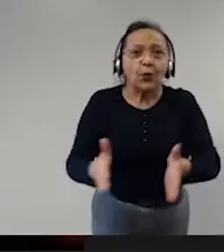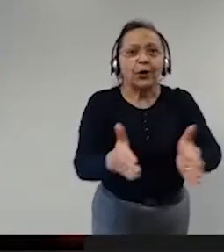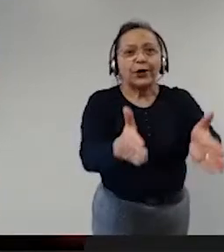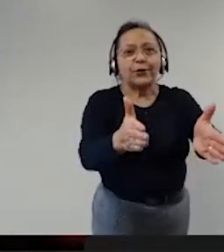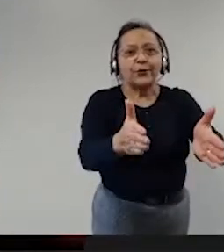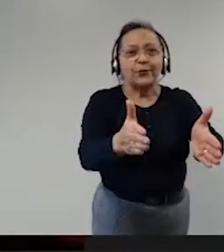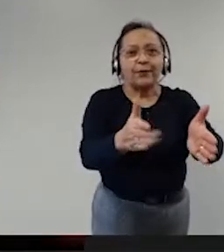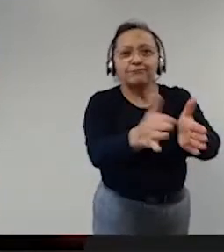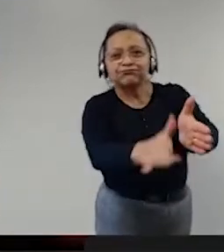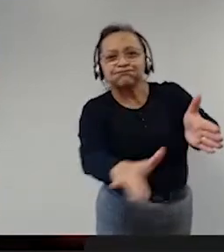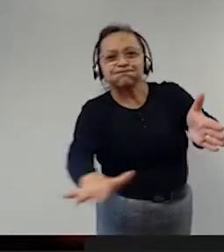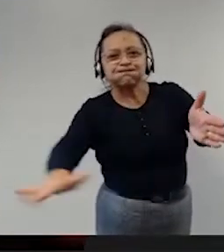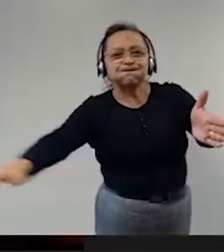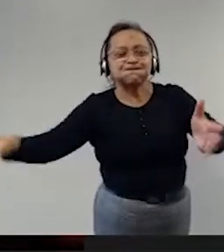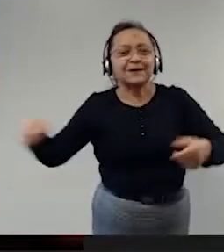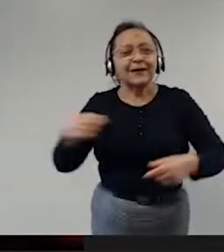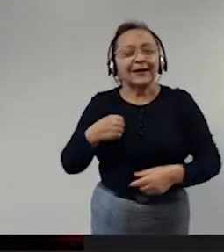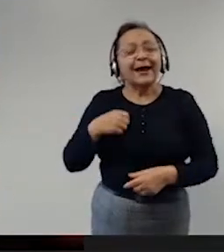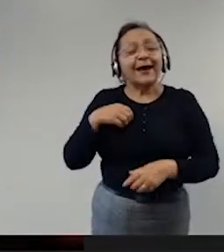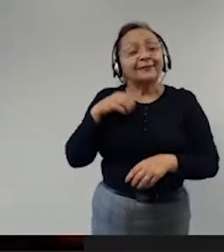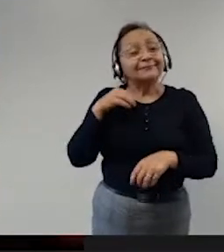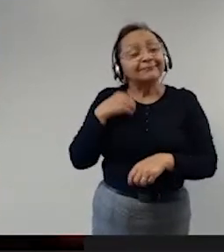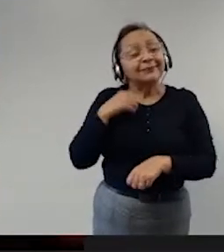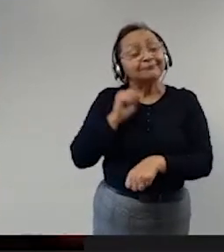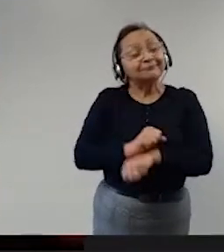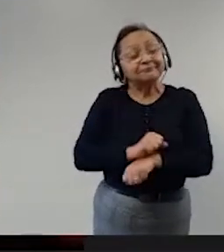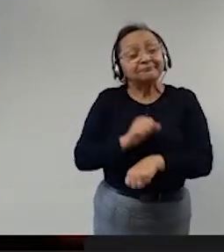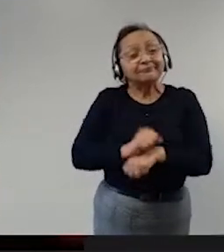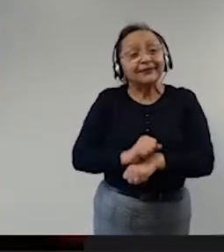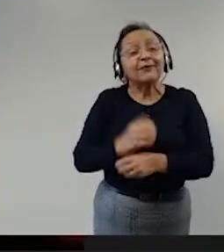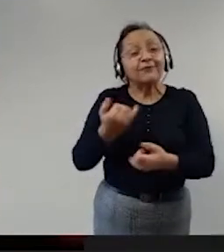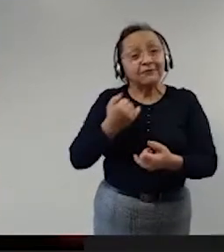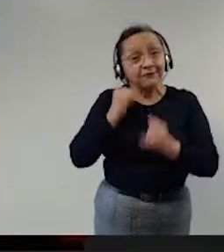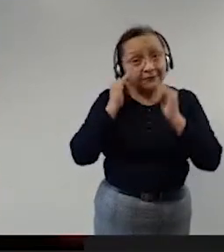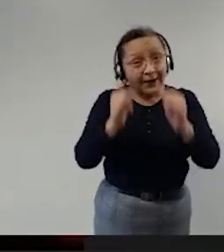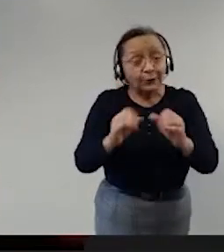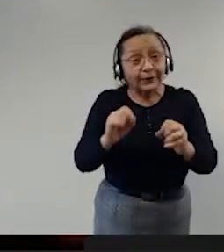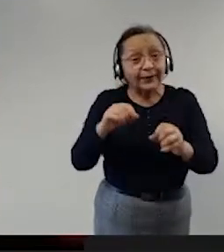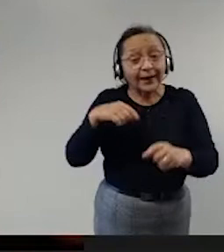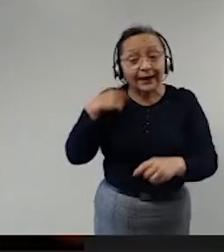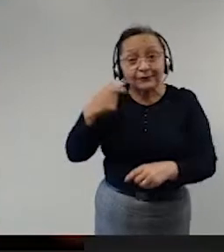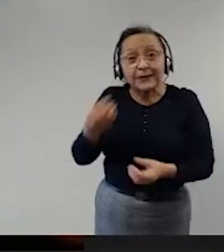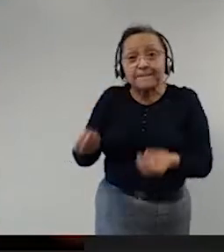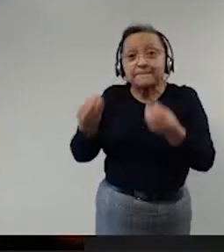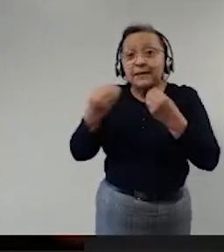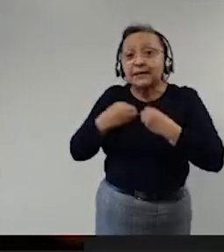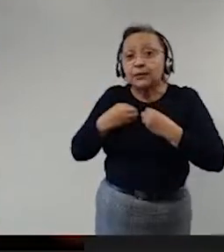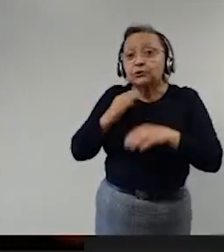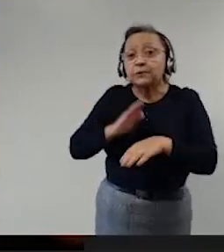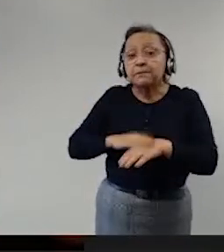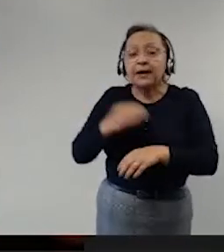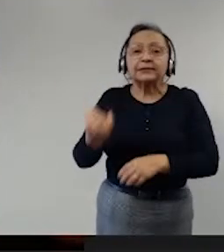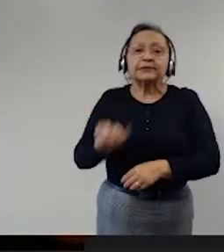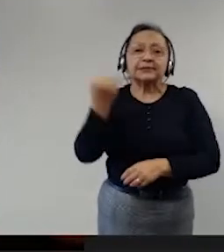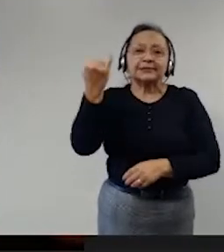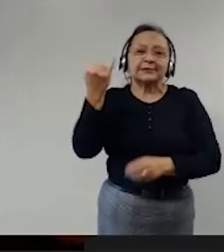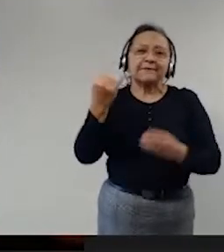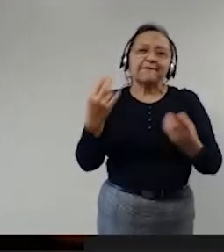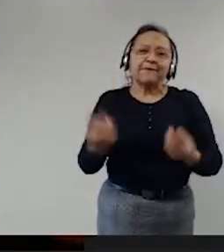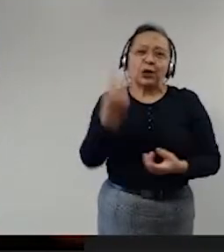eu digo, aquilo que a advocacia me deu de mais precioso, Vinícius, que foi ter voz,